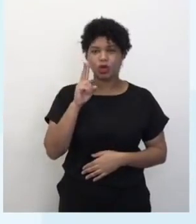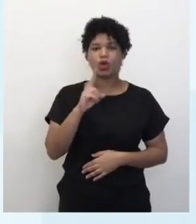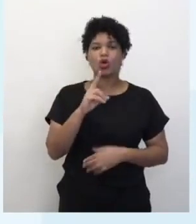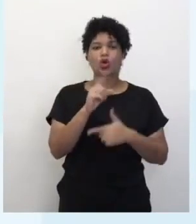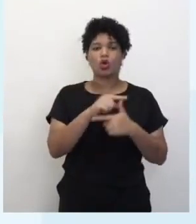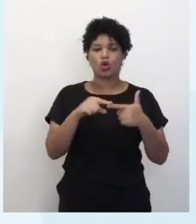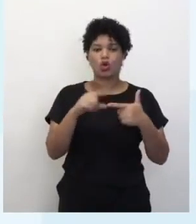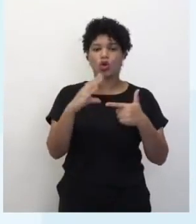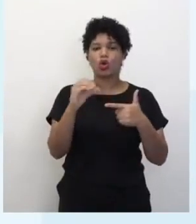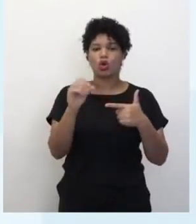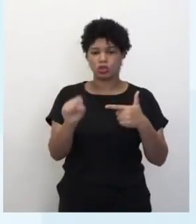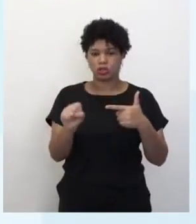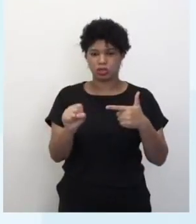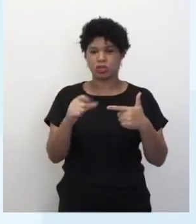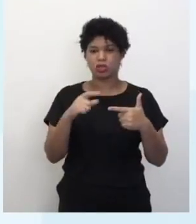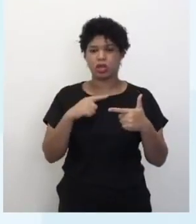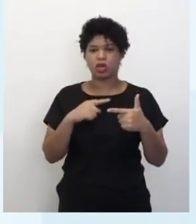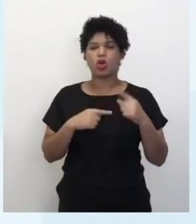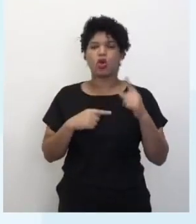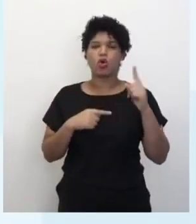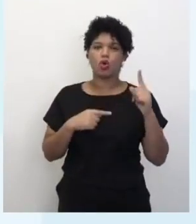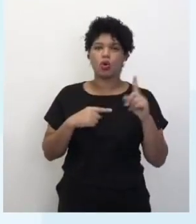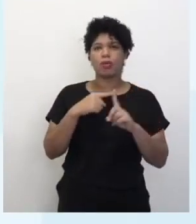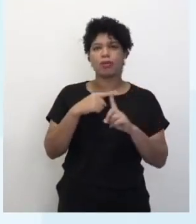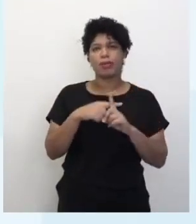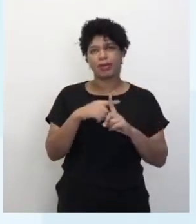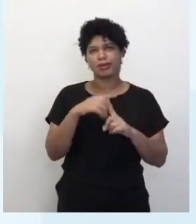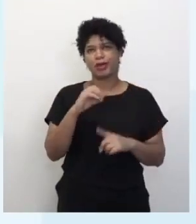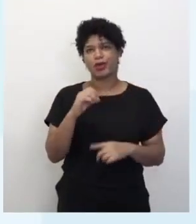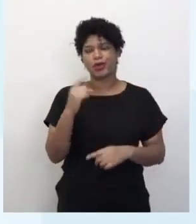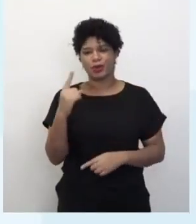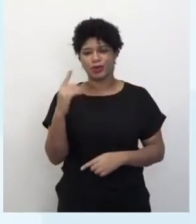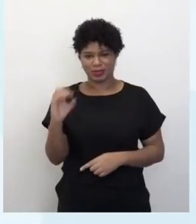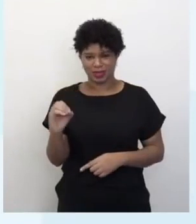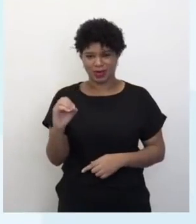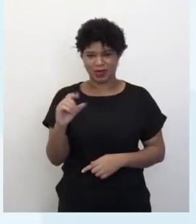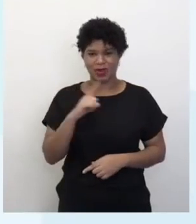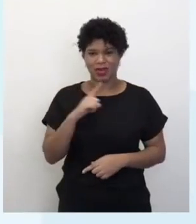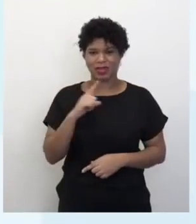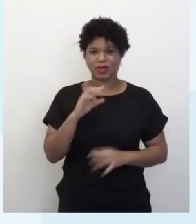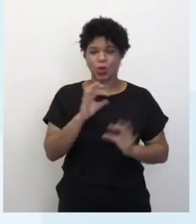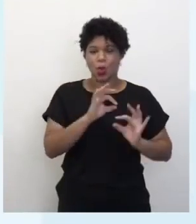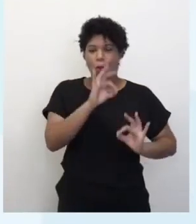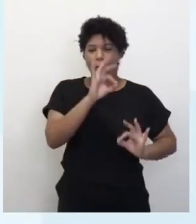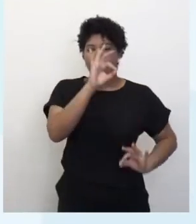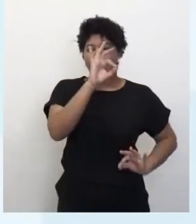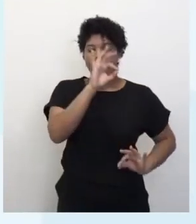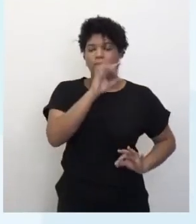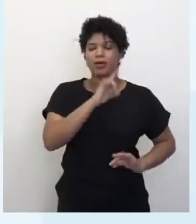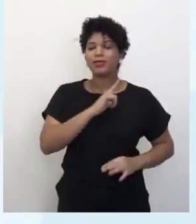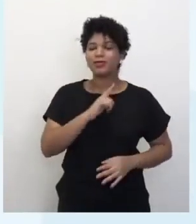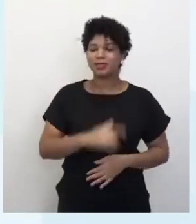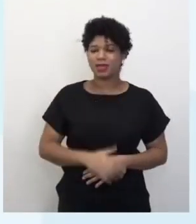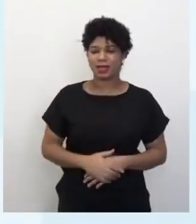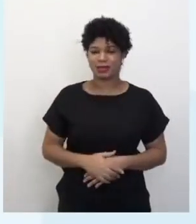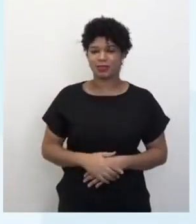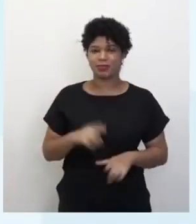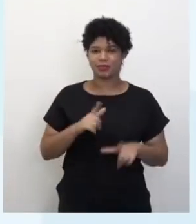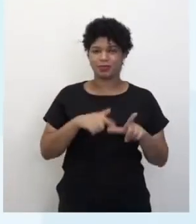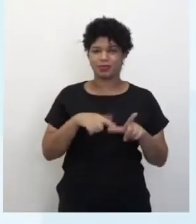1, 0, menos 1, 0, 1. E ela ficou ampliada. Então, esta é a letra